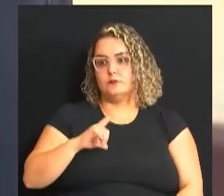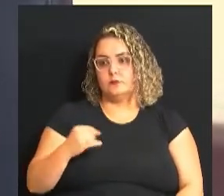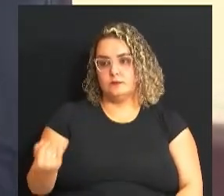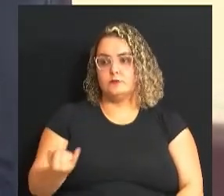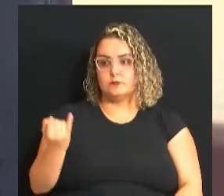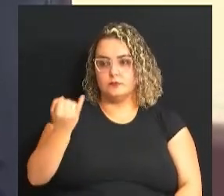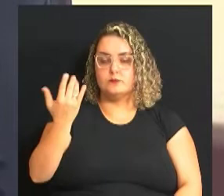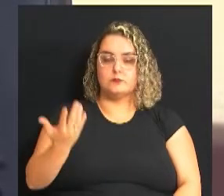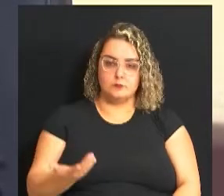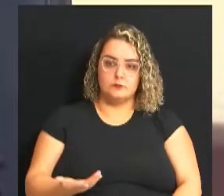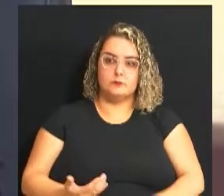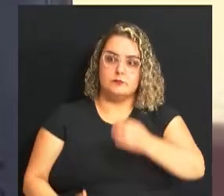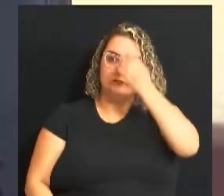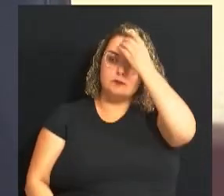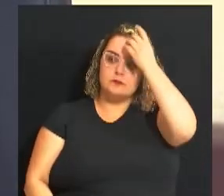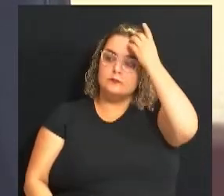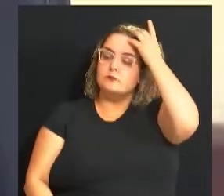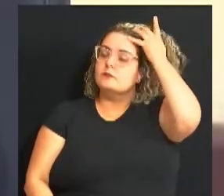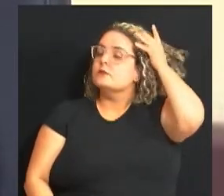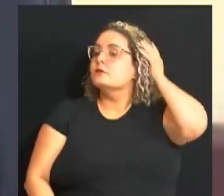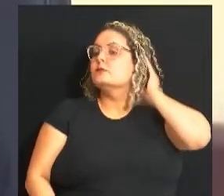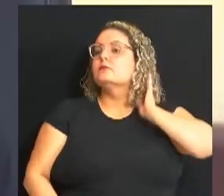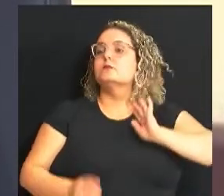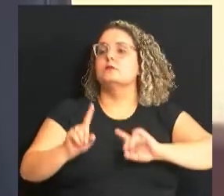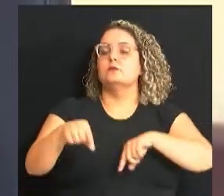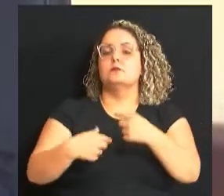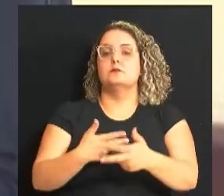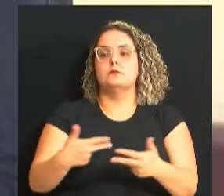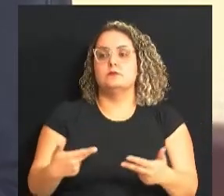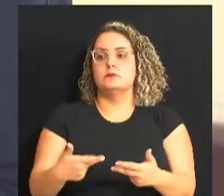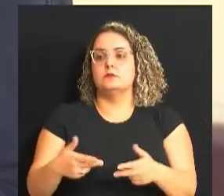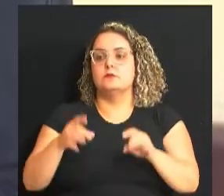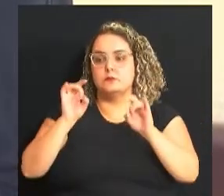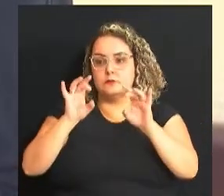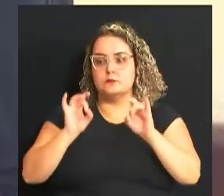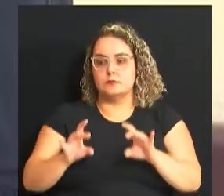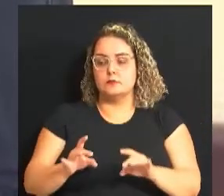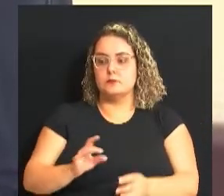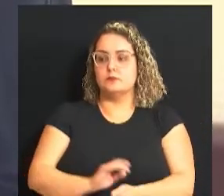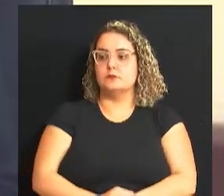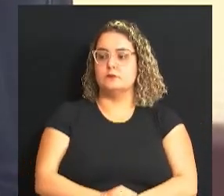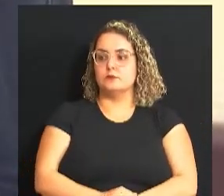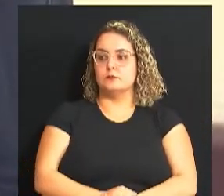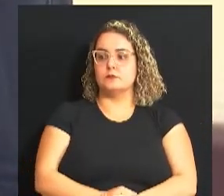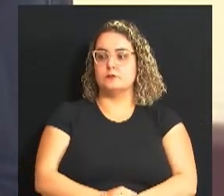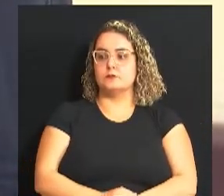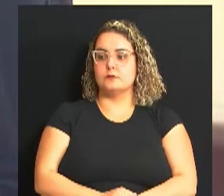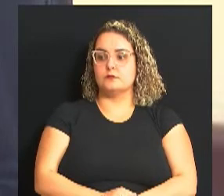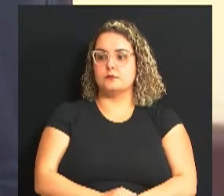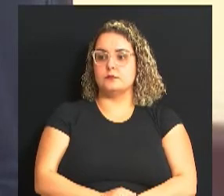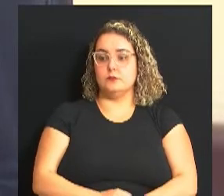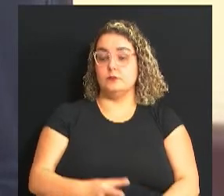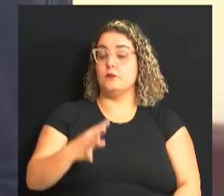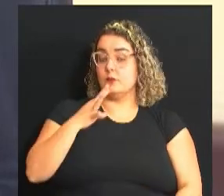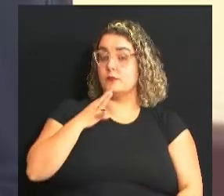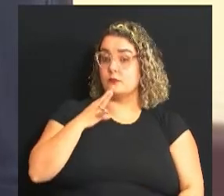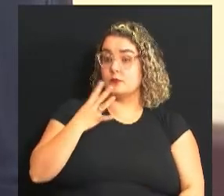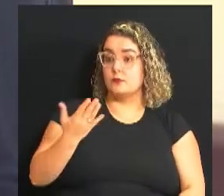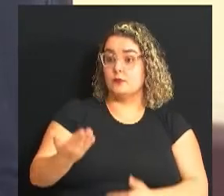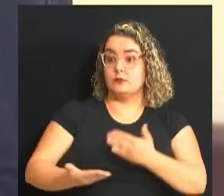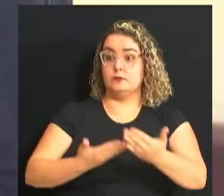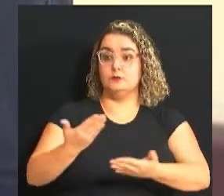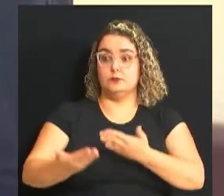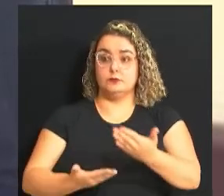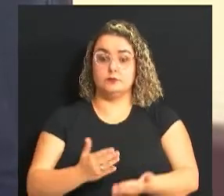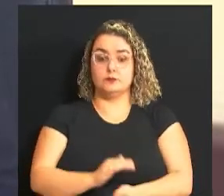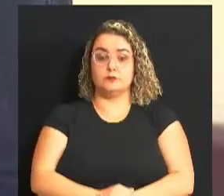a gente ter. A outra questão é uma questão bem específica mesmo, porque, como a gente conhece, lida com algum, né,